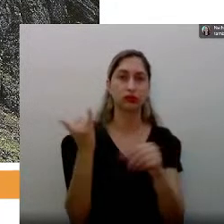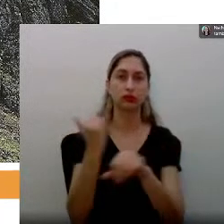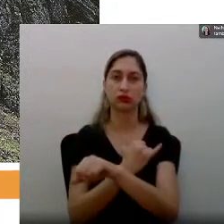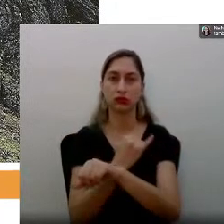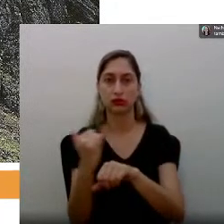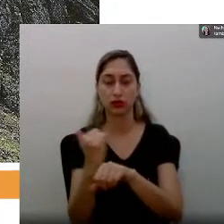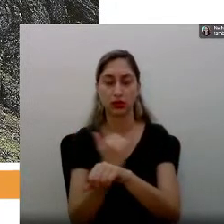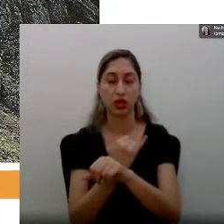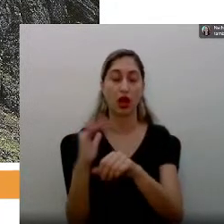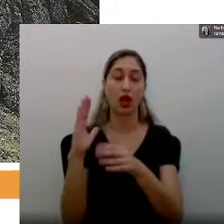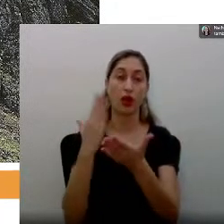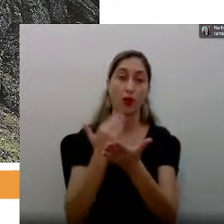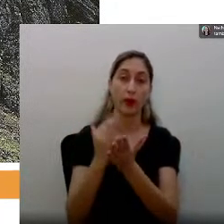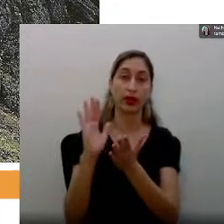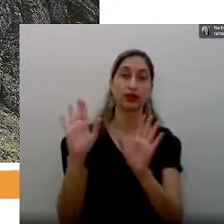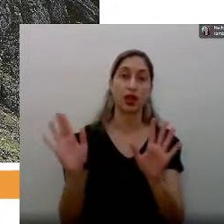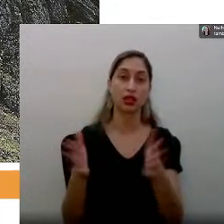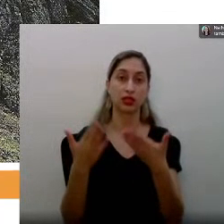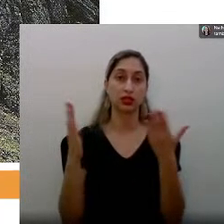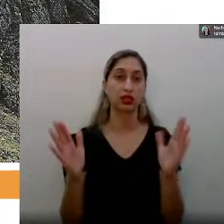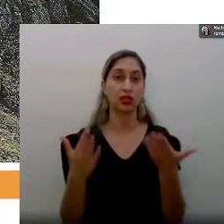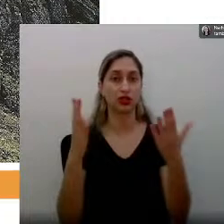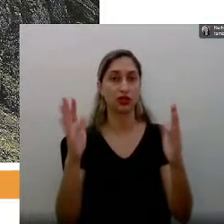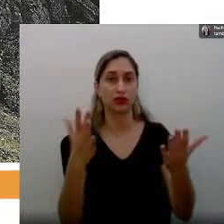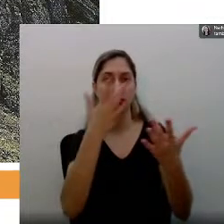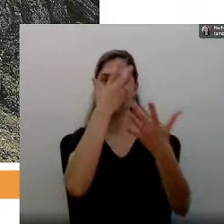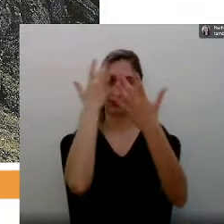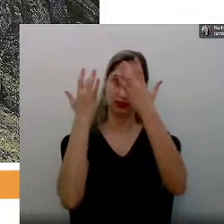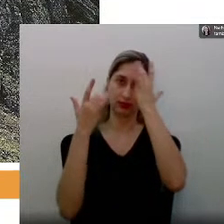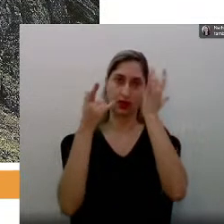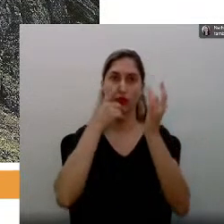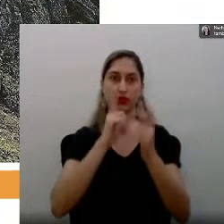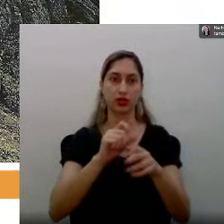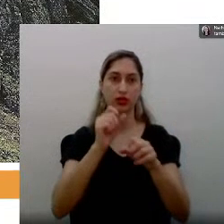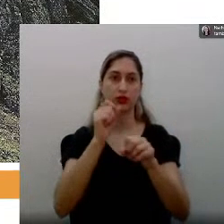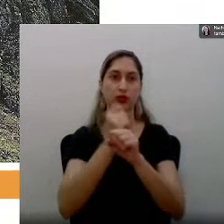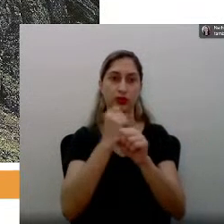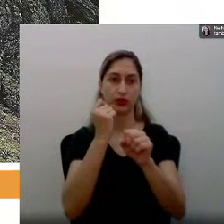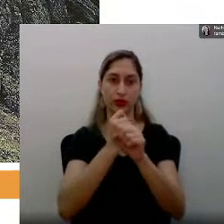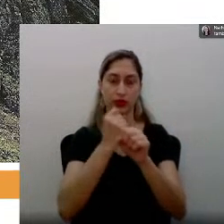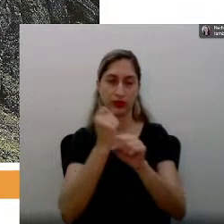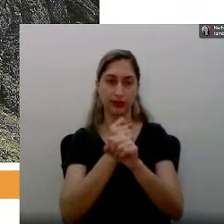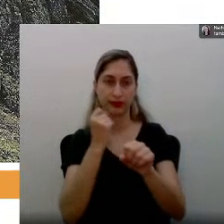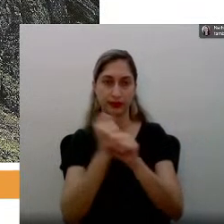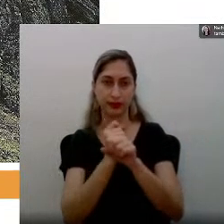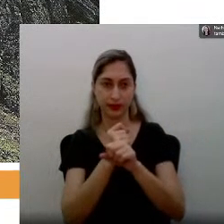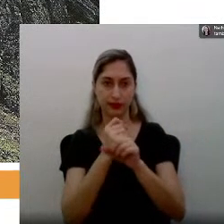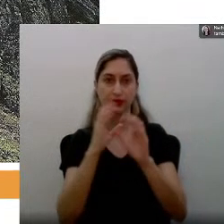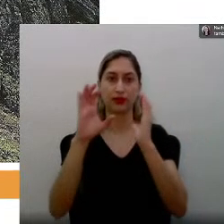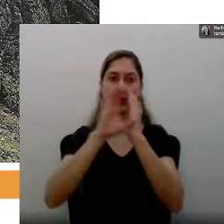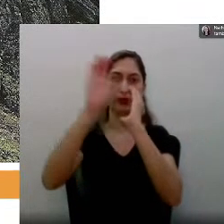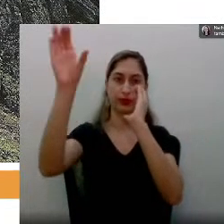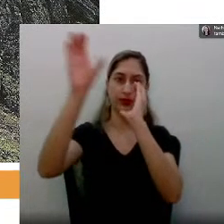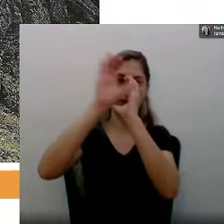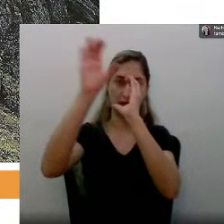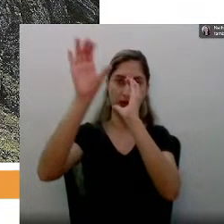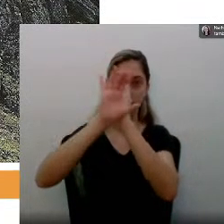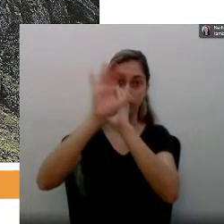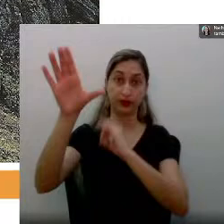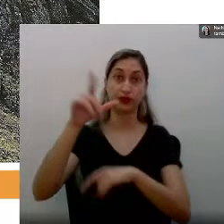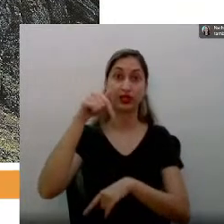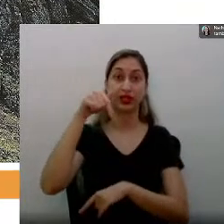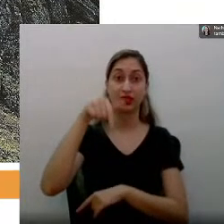motivando essa galera para poder fazer a construção desse desse Observatório e aqui embaixo no link do da descrição